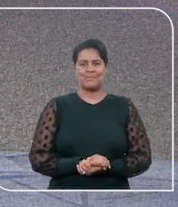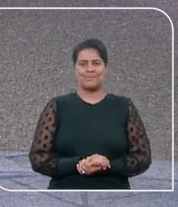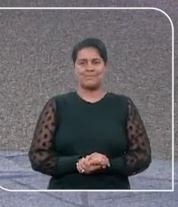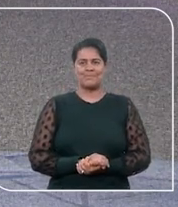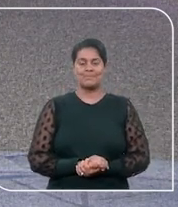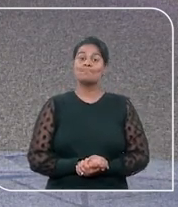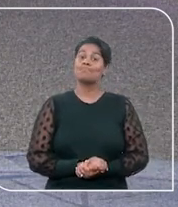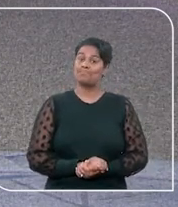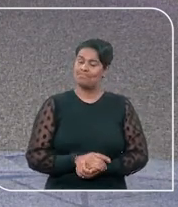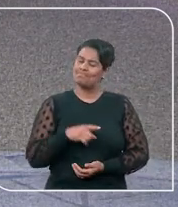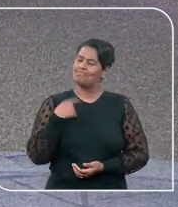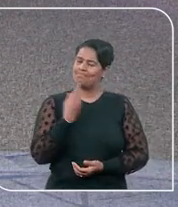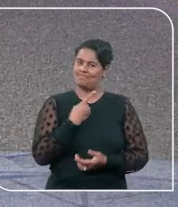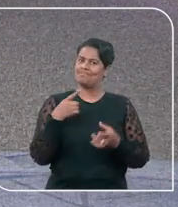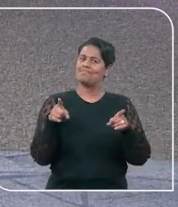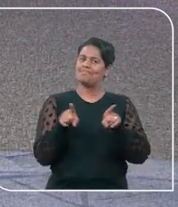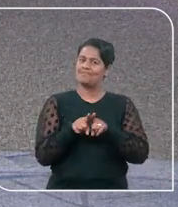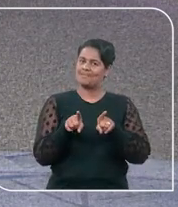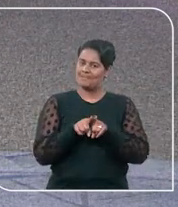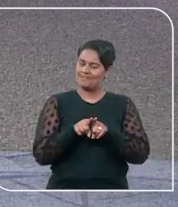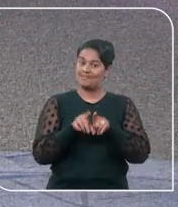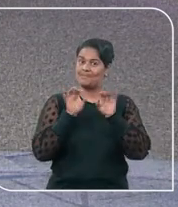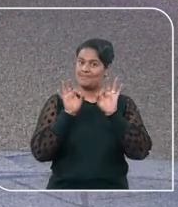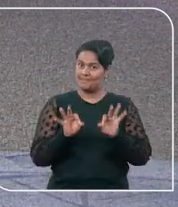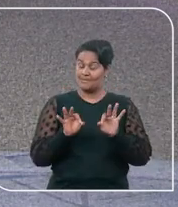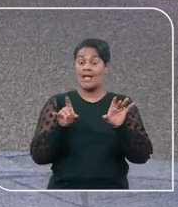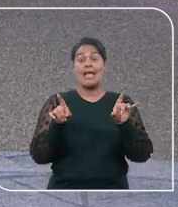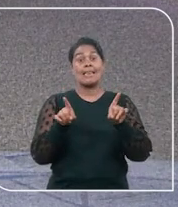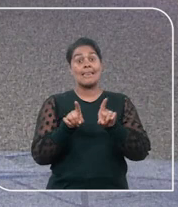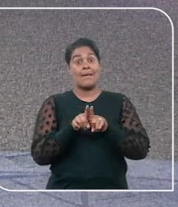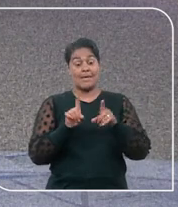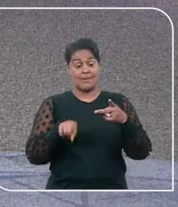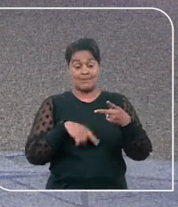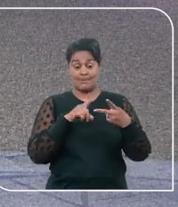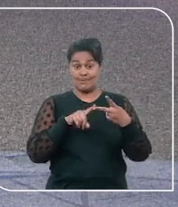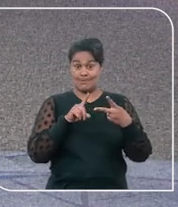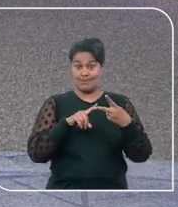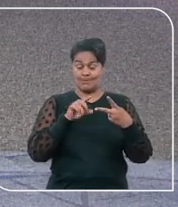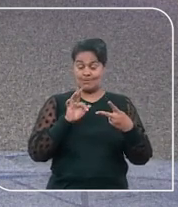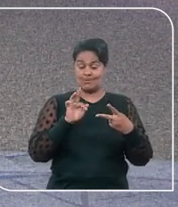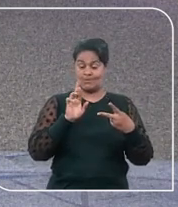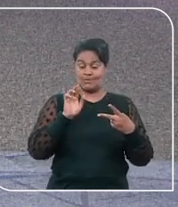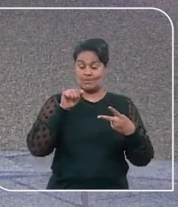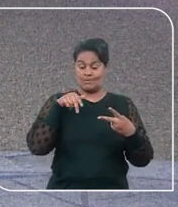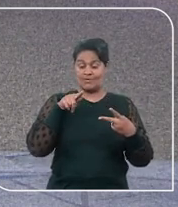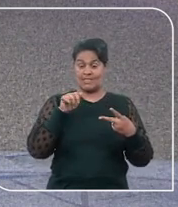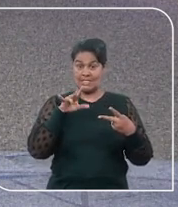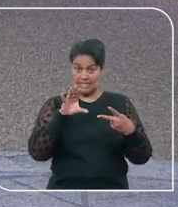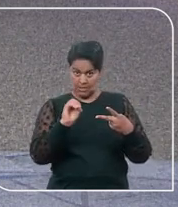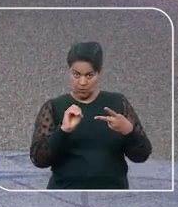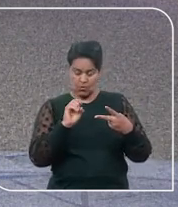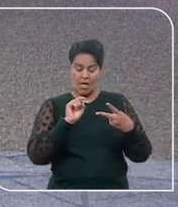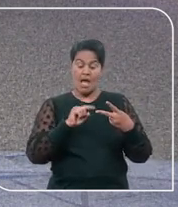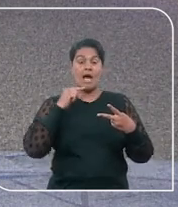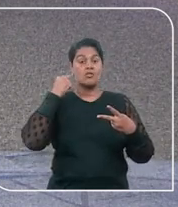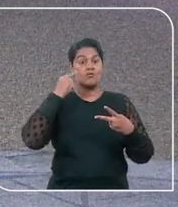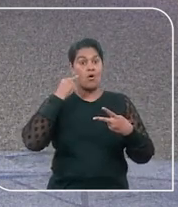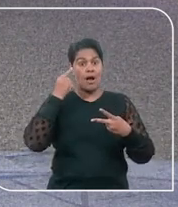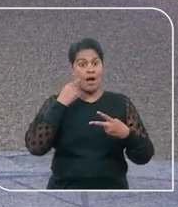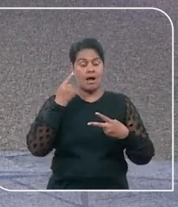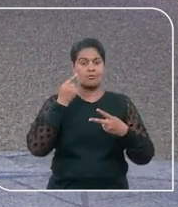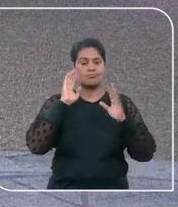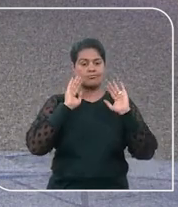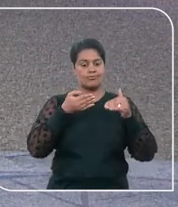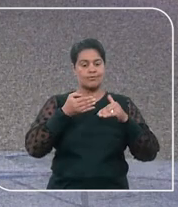certeza, professora. Como você já antecipou, vamos conversar também com Francisco Egito, ele que é advogado especializado em direito imobiliário e